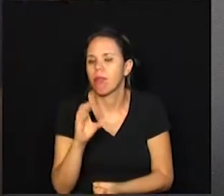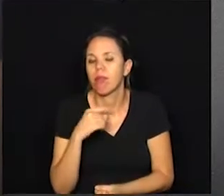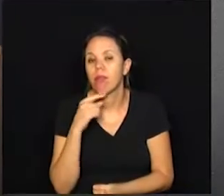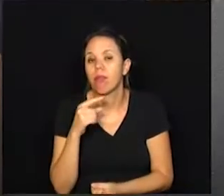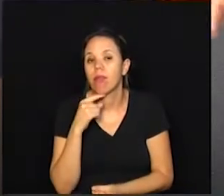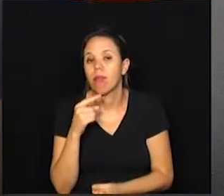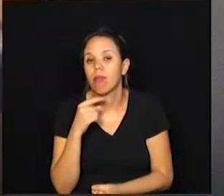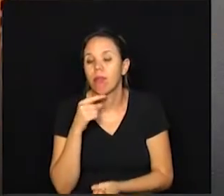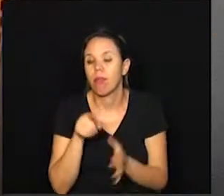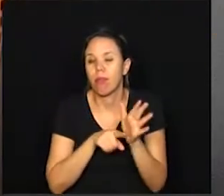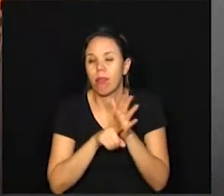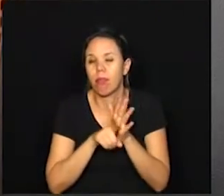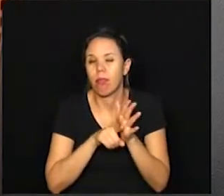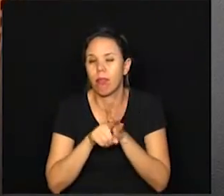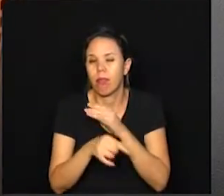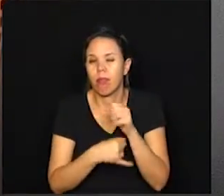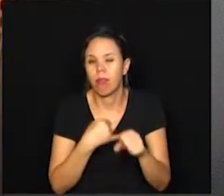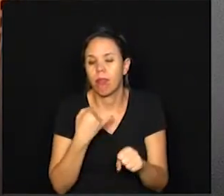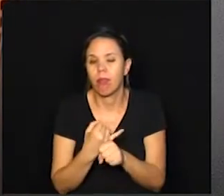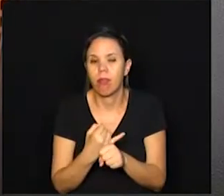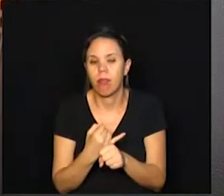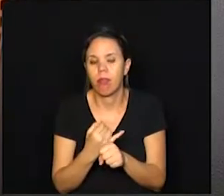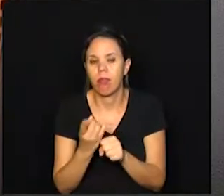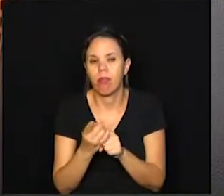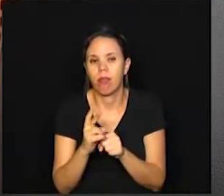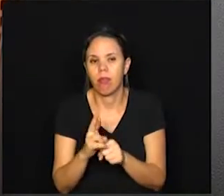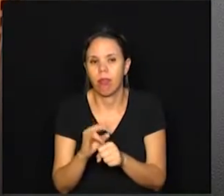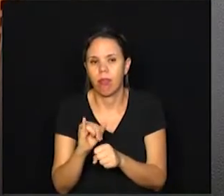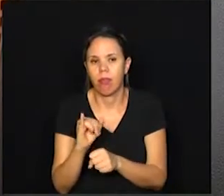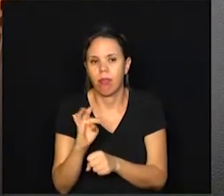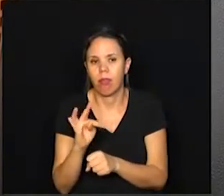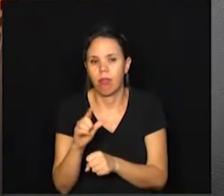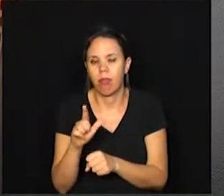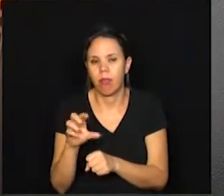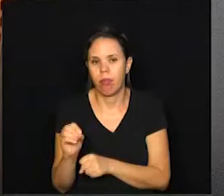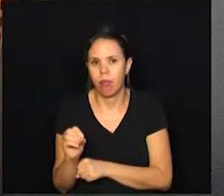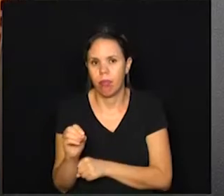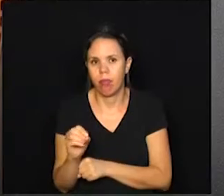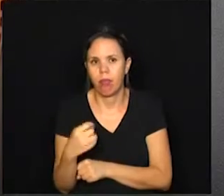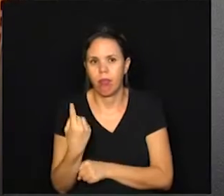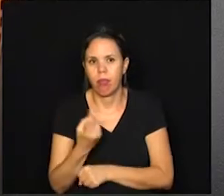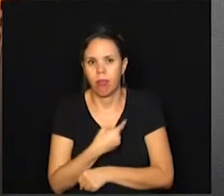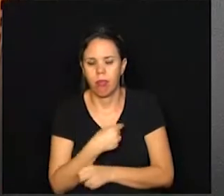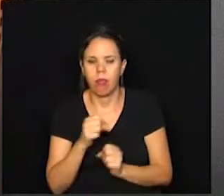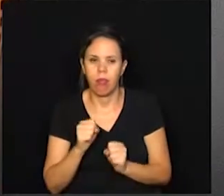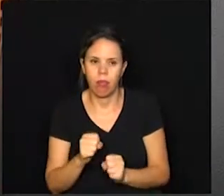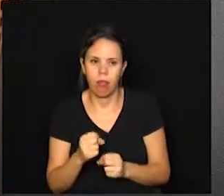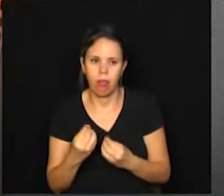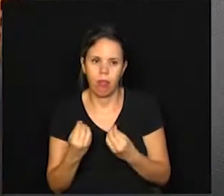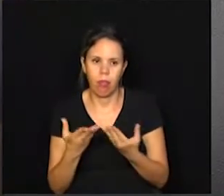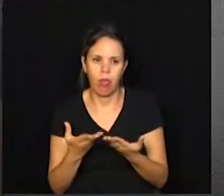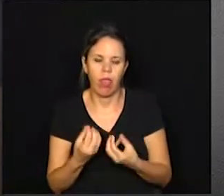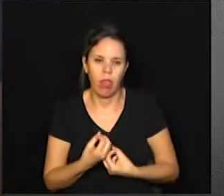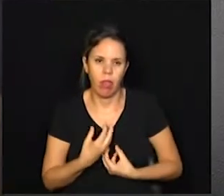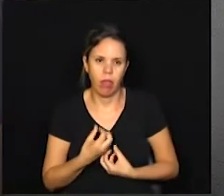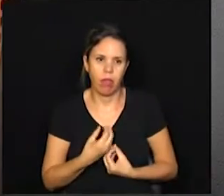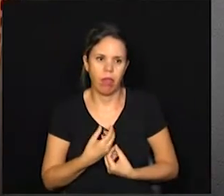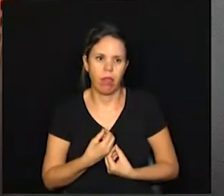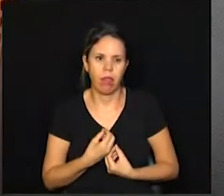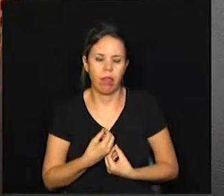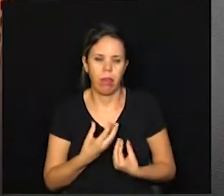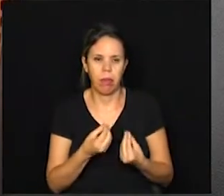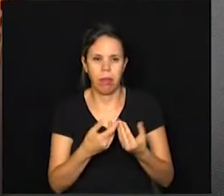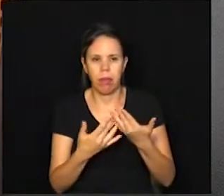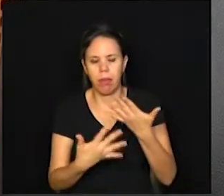dúvida, consulta esses sites que o Dr. Ítalo compartilhou conosco, que pode te dar alguma informação, mas são